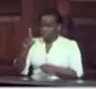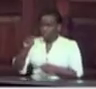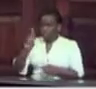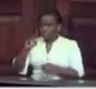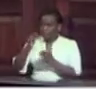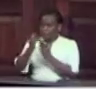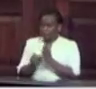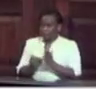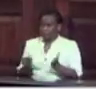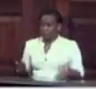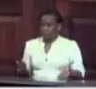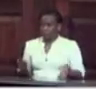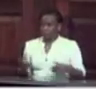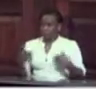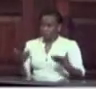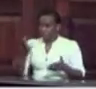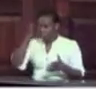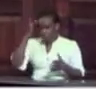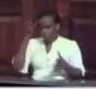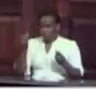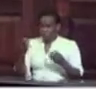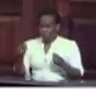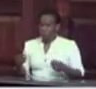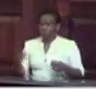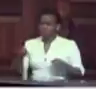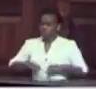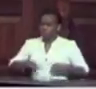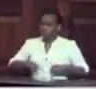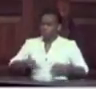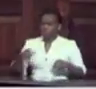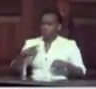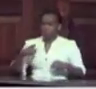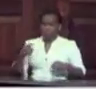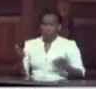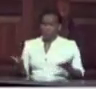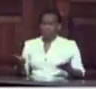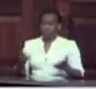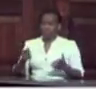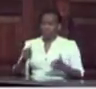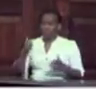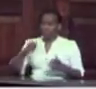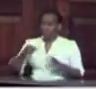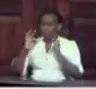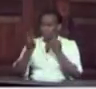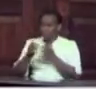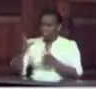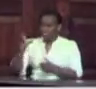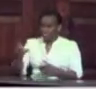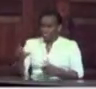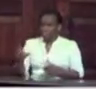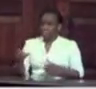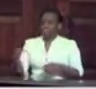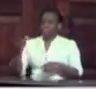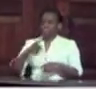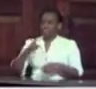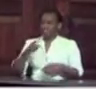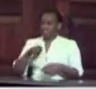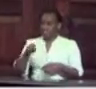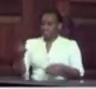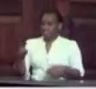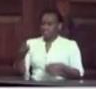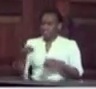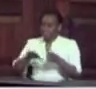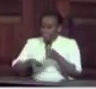R$100. Portanto, atinge famílias complementando o Instituto do Bolsa Família para que elas saiam do